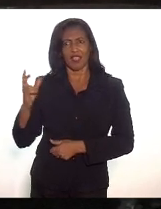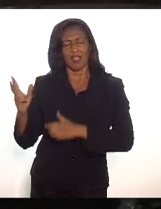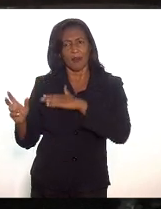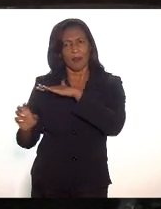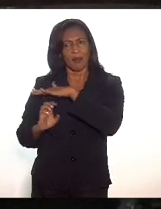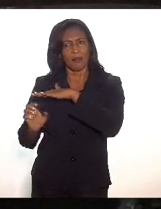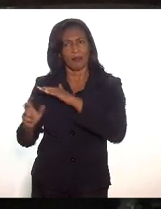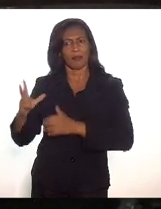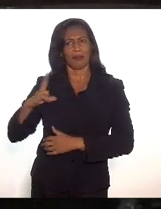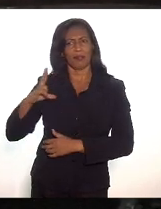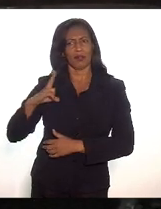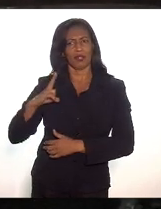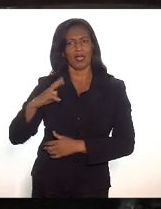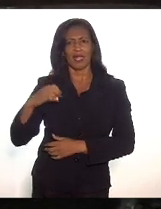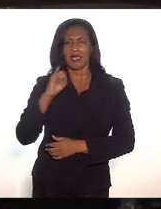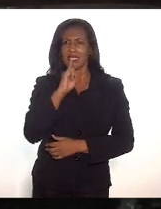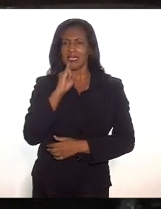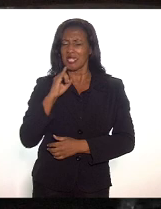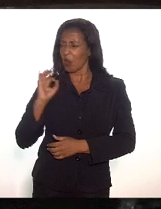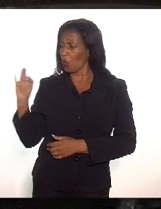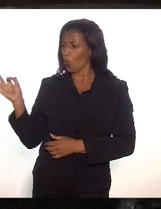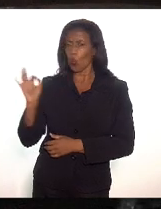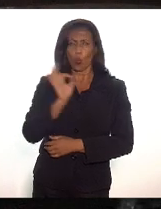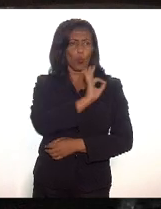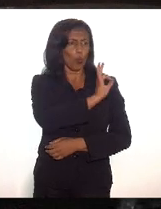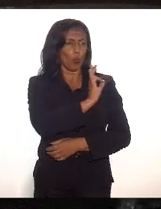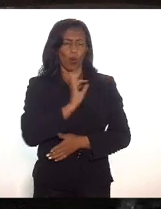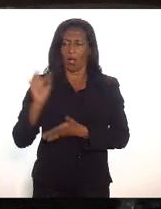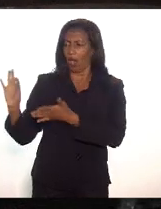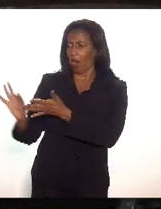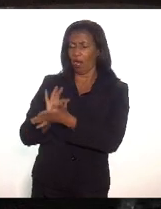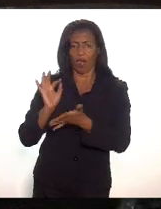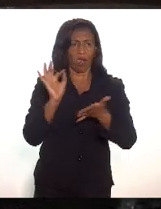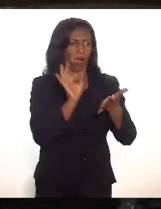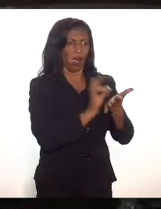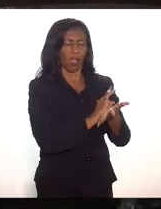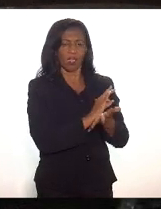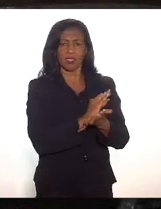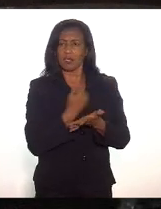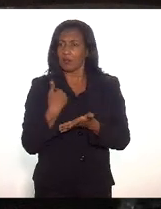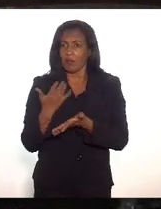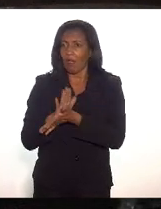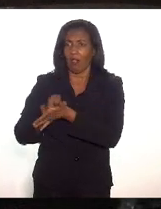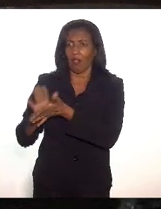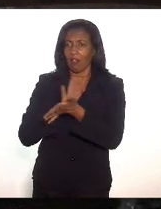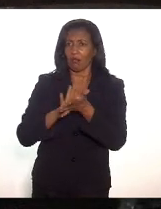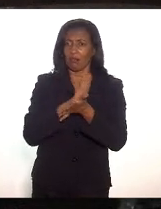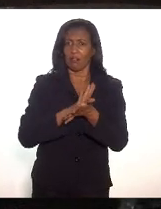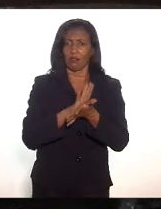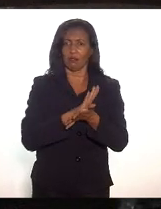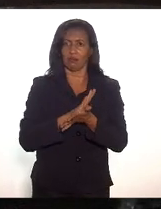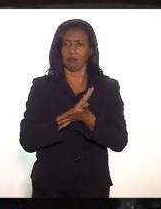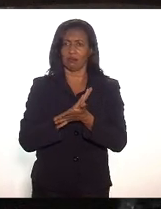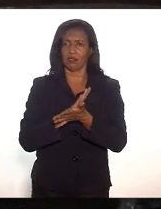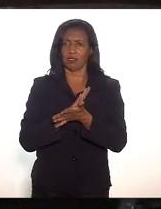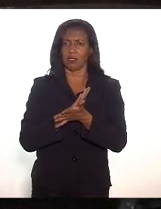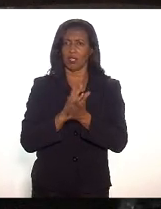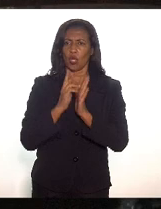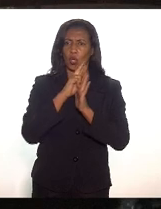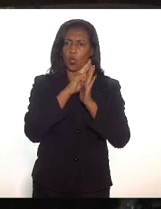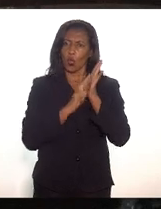assinamos a entrada do Estado do Rio de Janeiro no regime